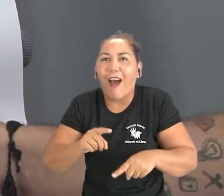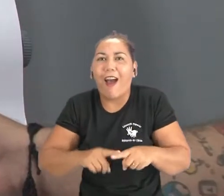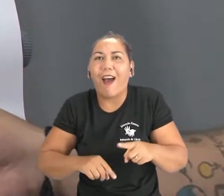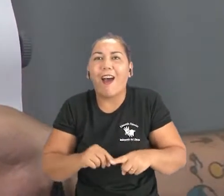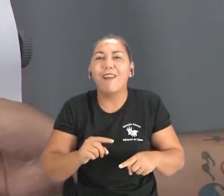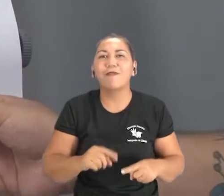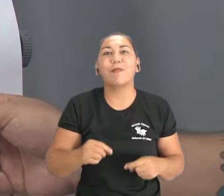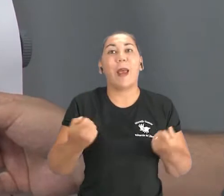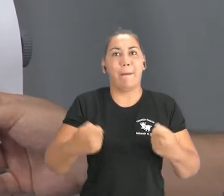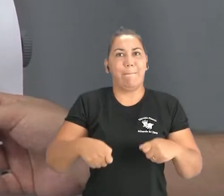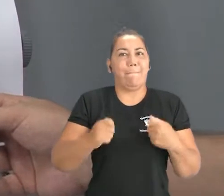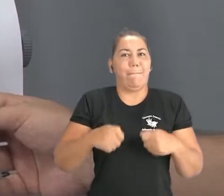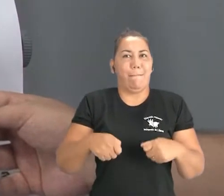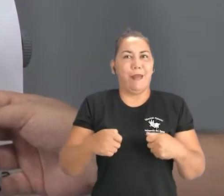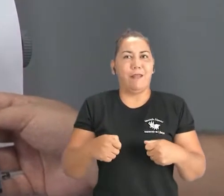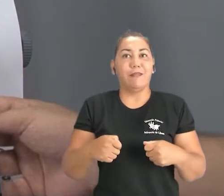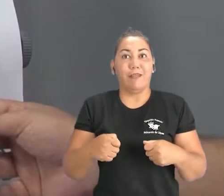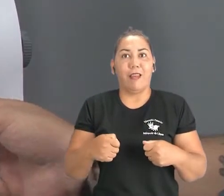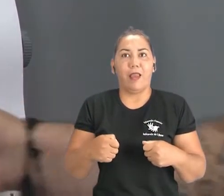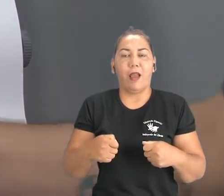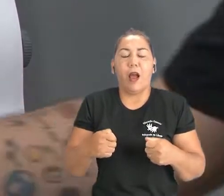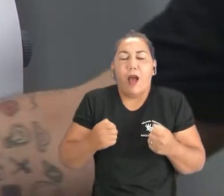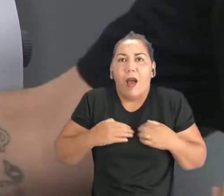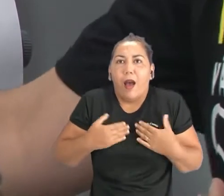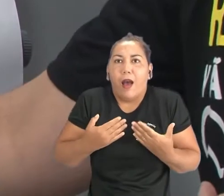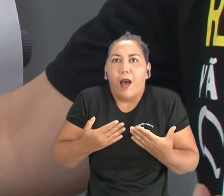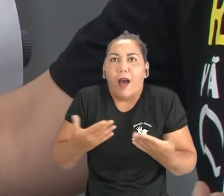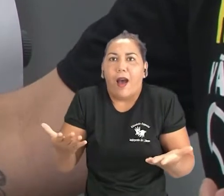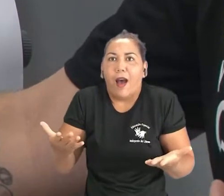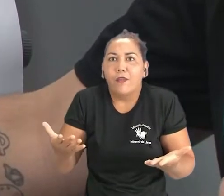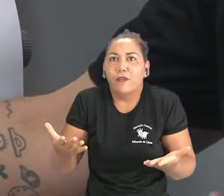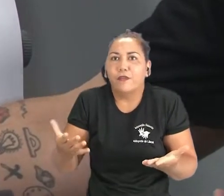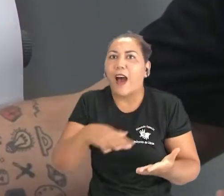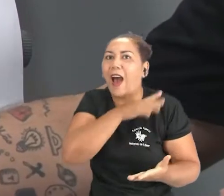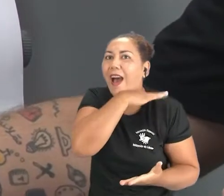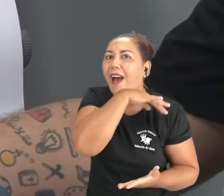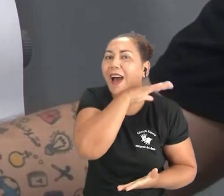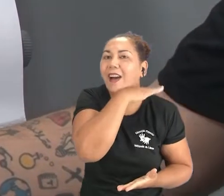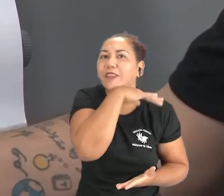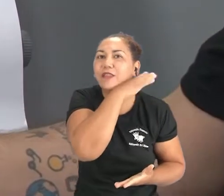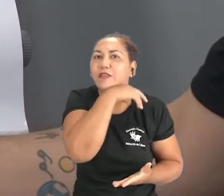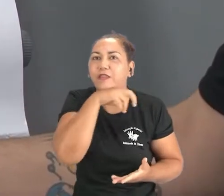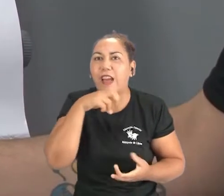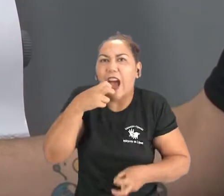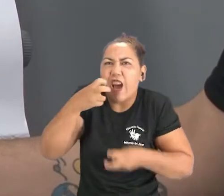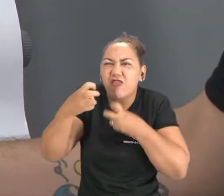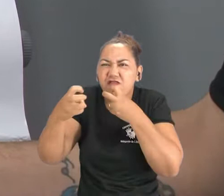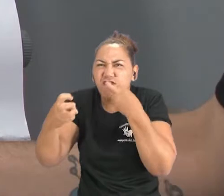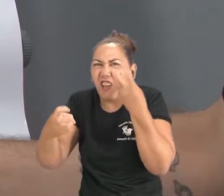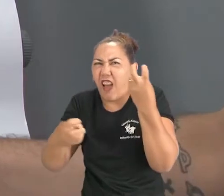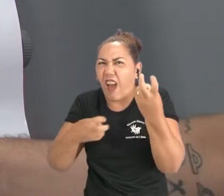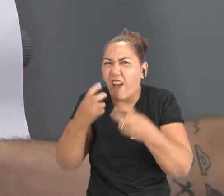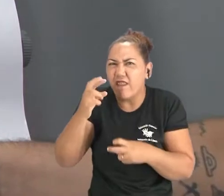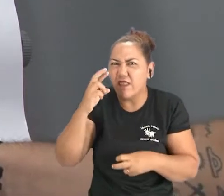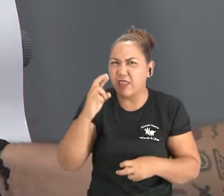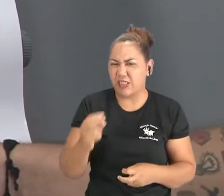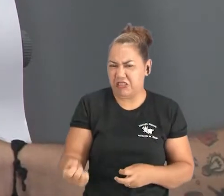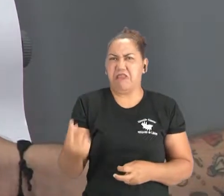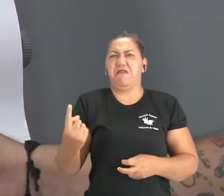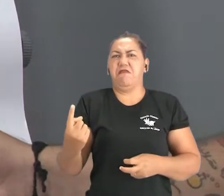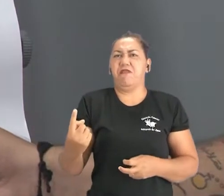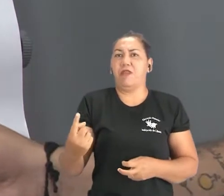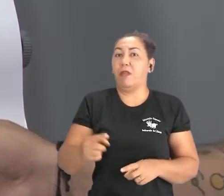que elas precisam assustar os bichos e emitir ruídos estranhos